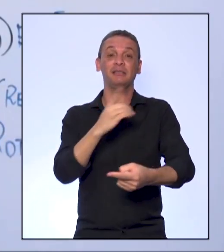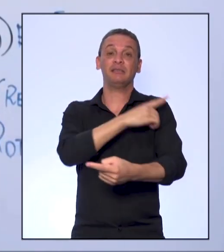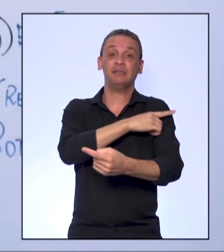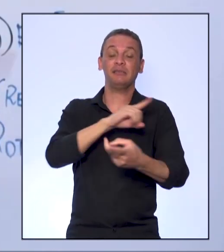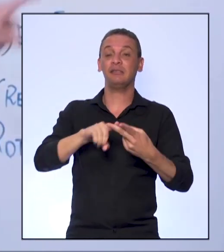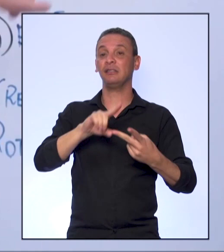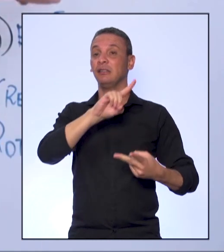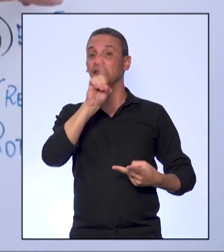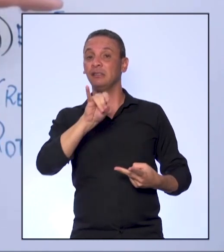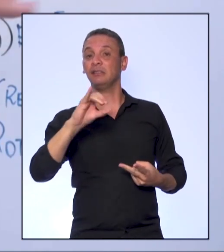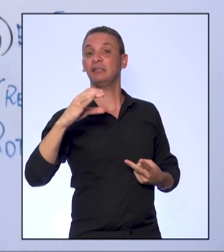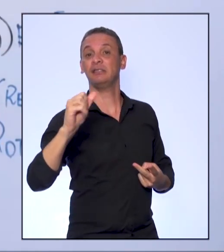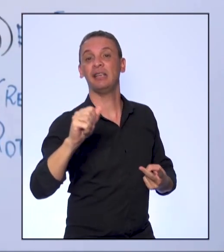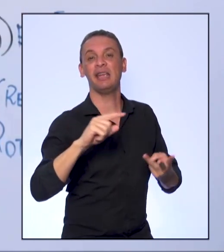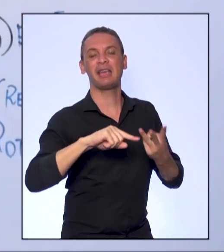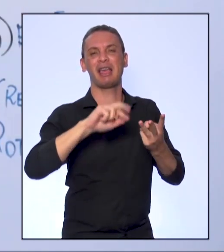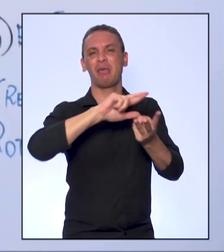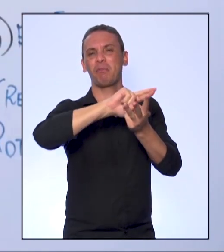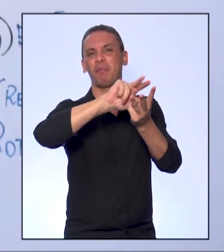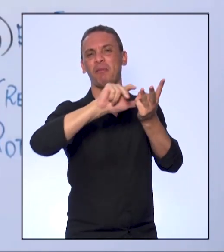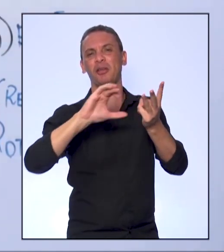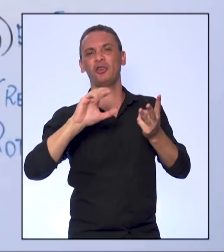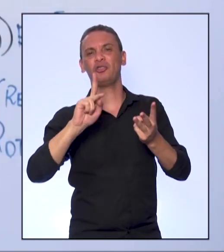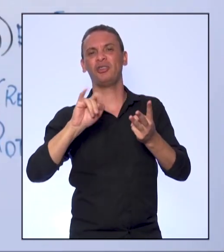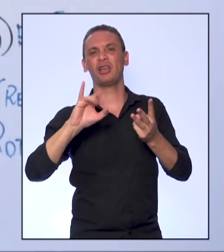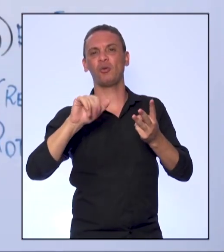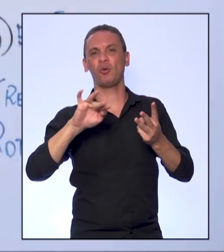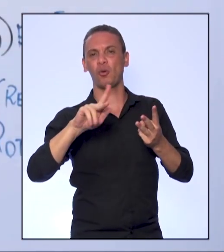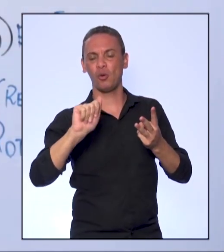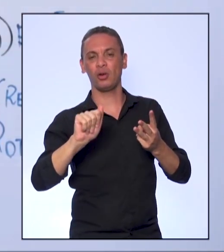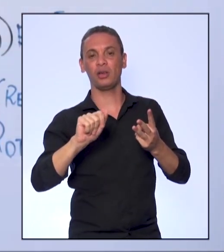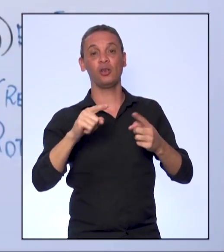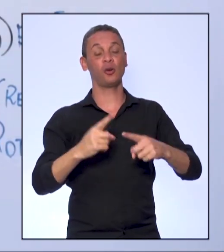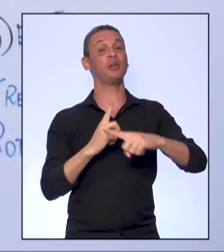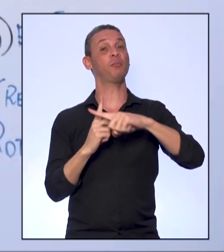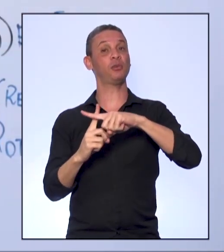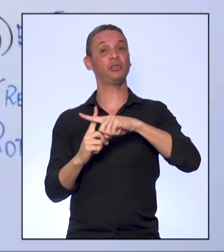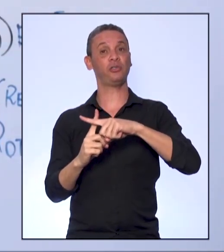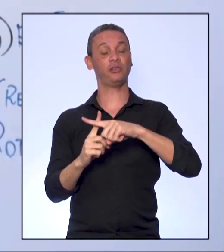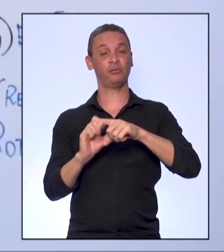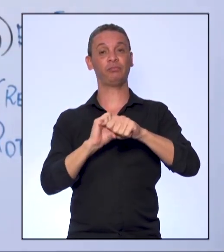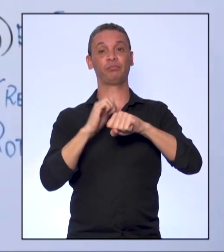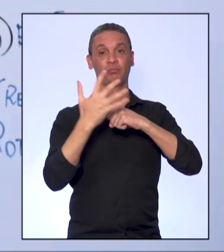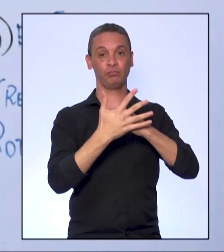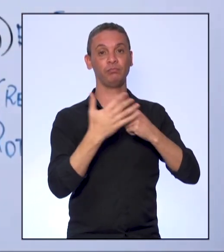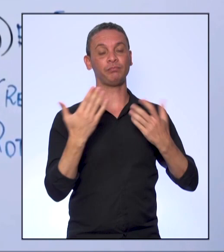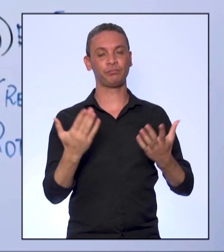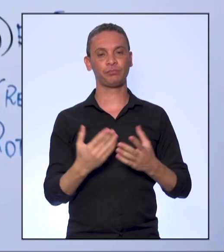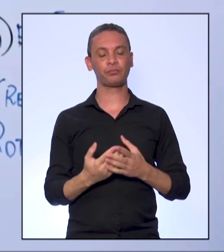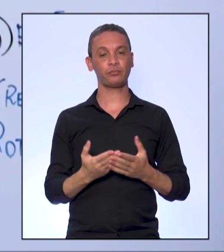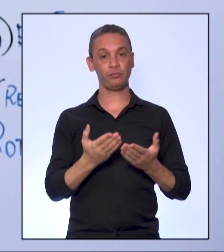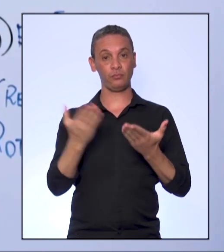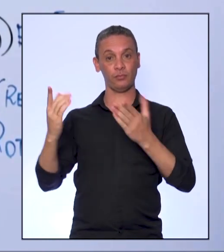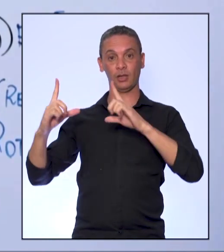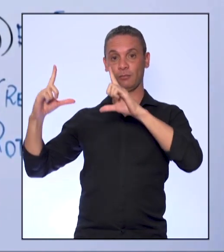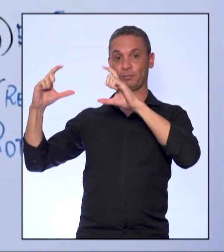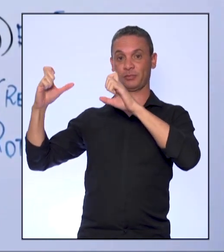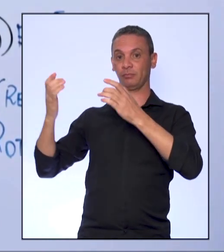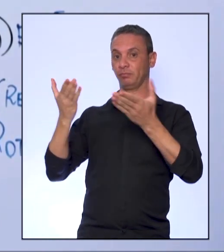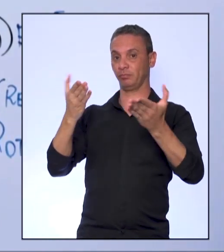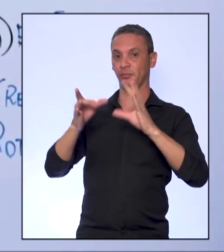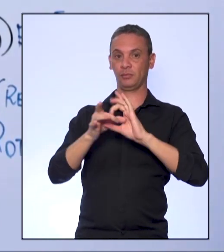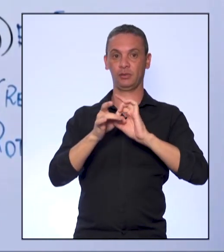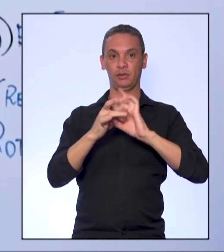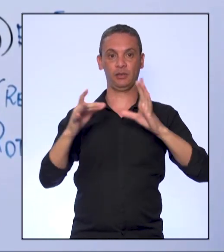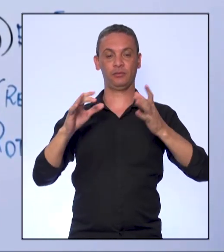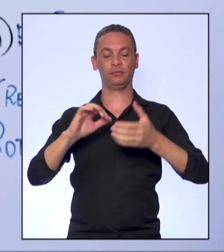vírus, dengue, tudo aqui vai ser positivo coronavírus. Então, saindo da frente, para você bater um